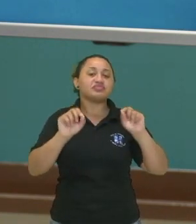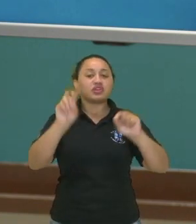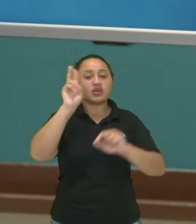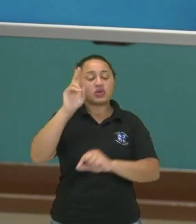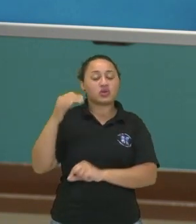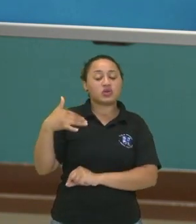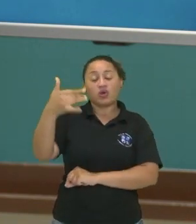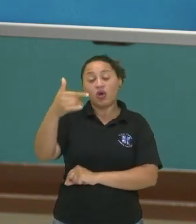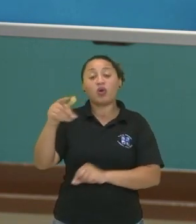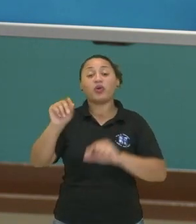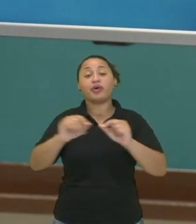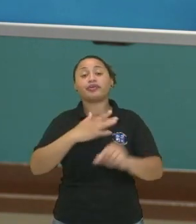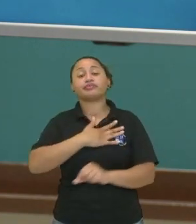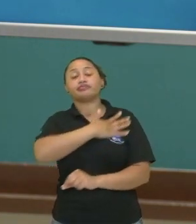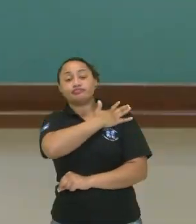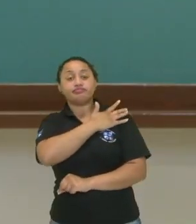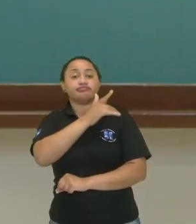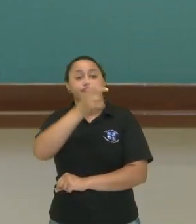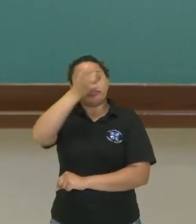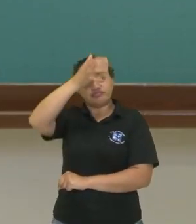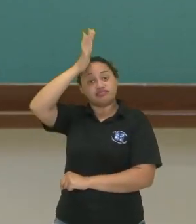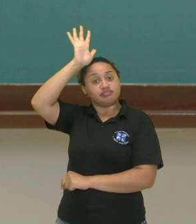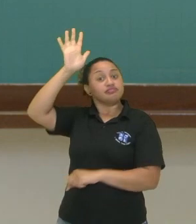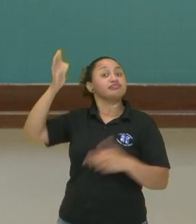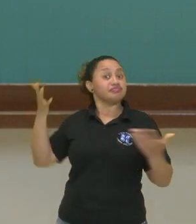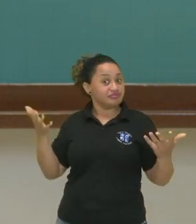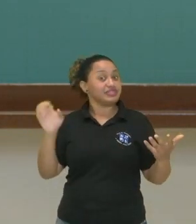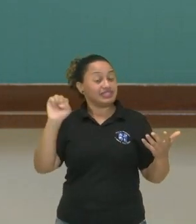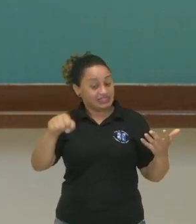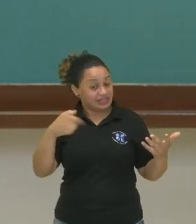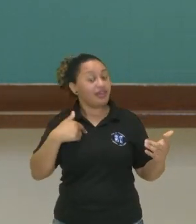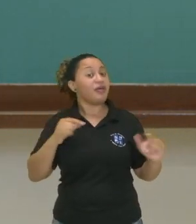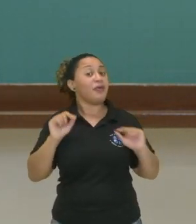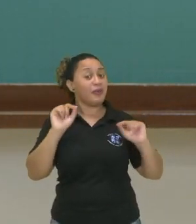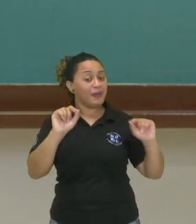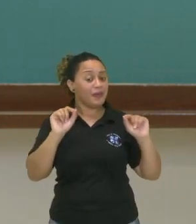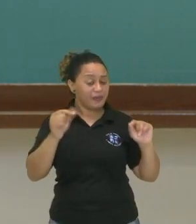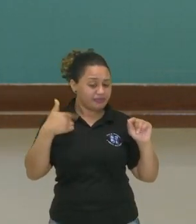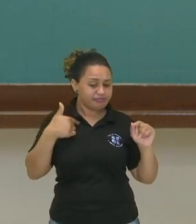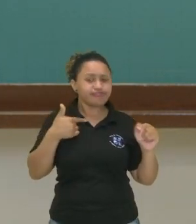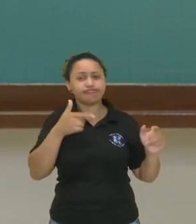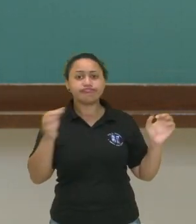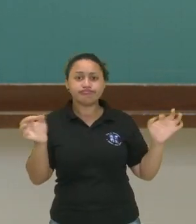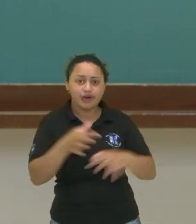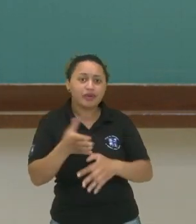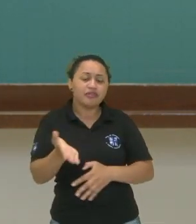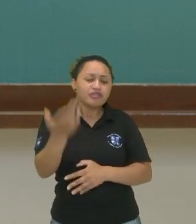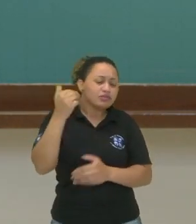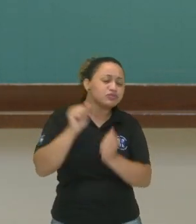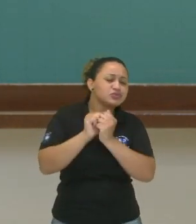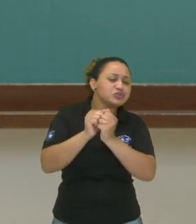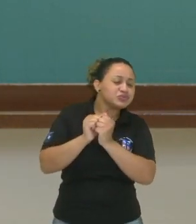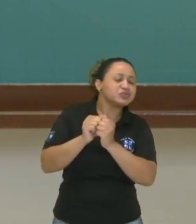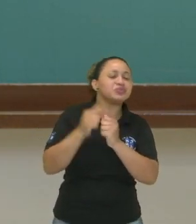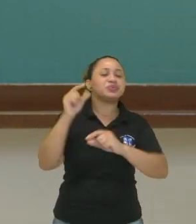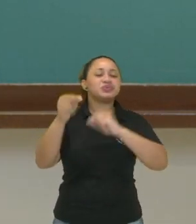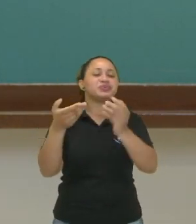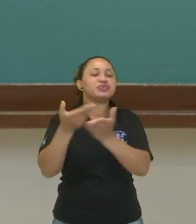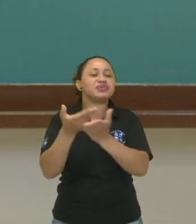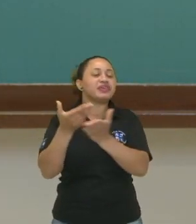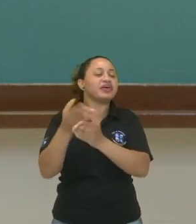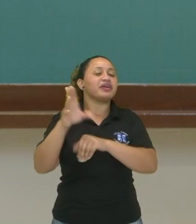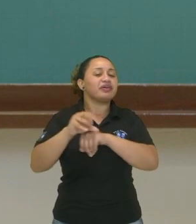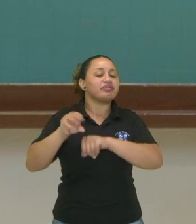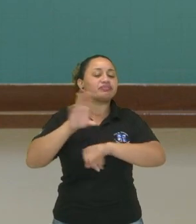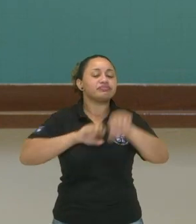do exército romano. Galerinha, se preparem, aperte os cintos e embarquem nessa aventura junto conosco. Eu vou